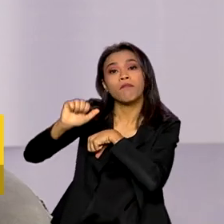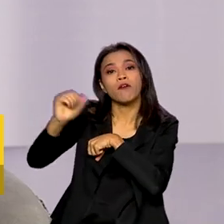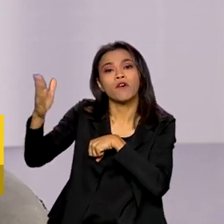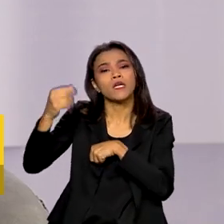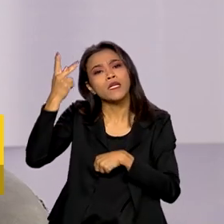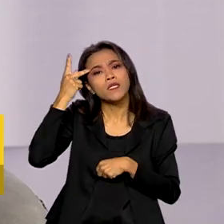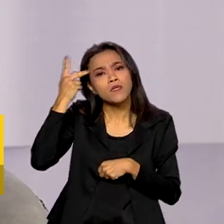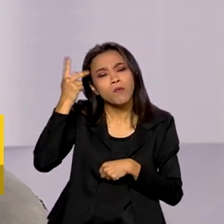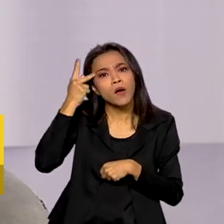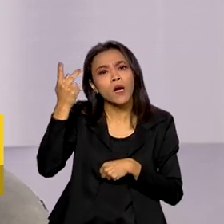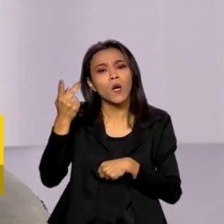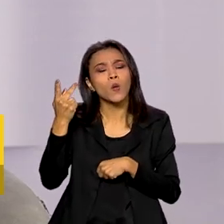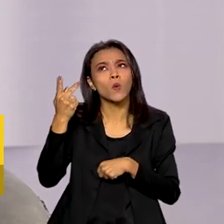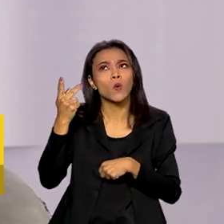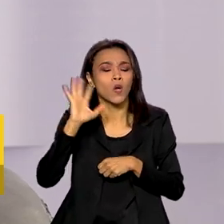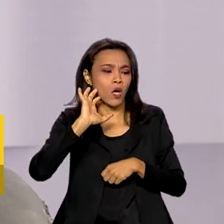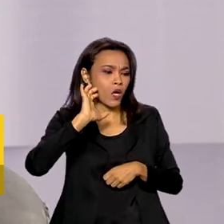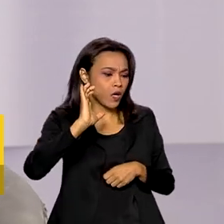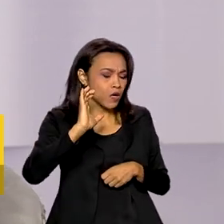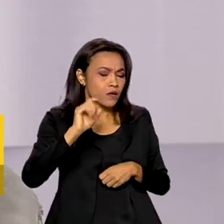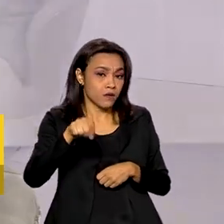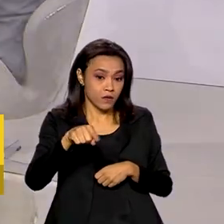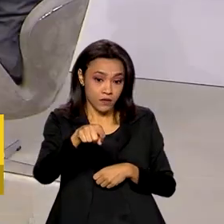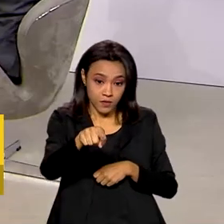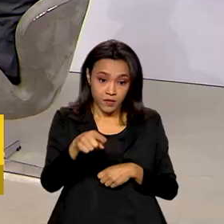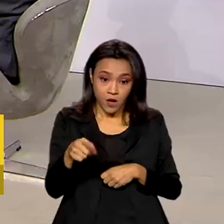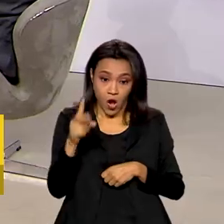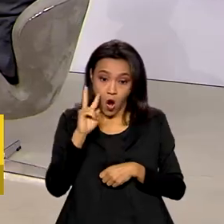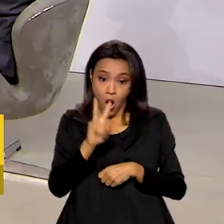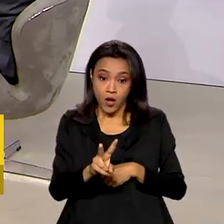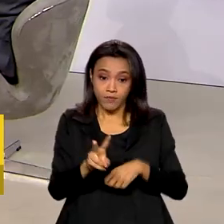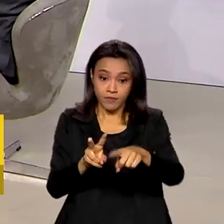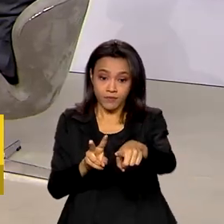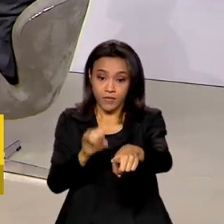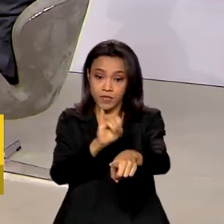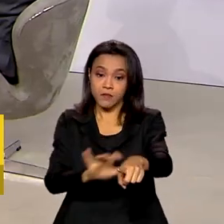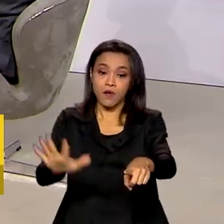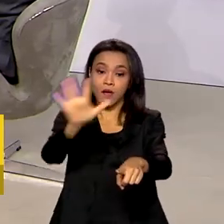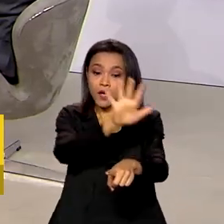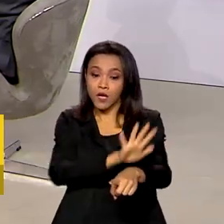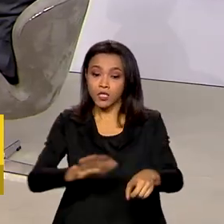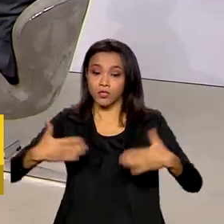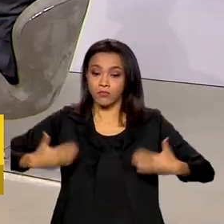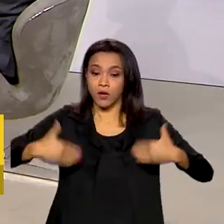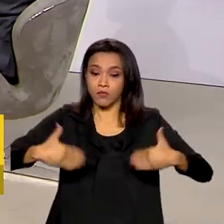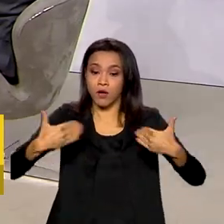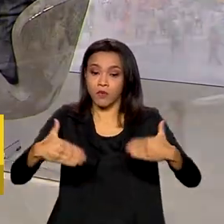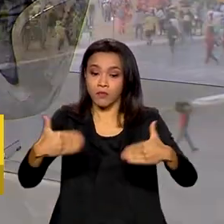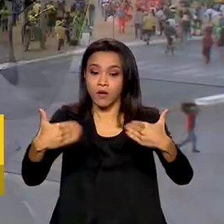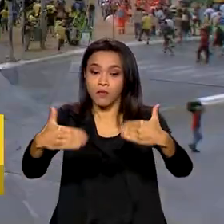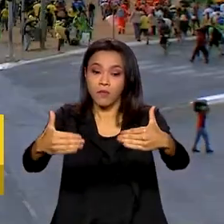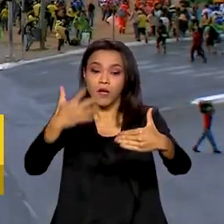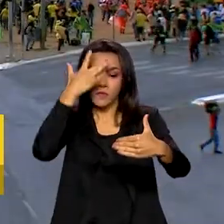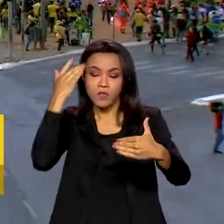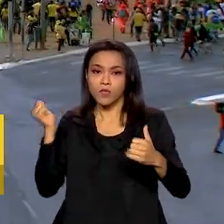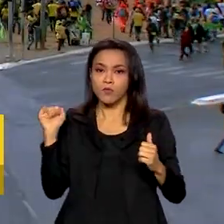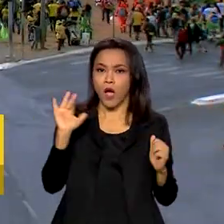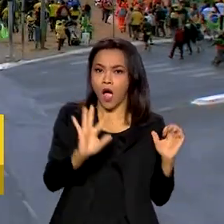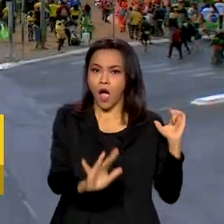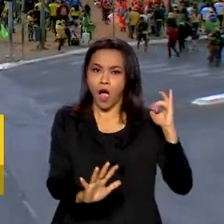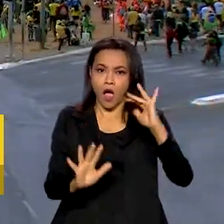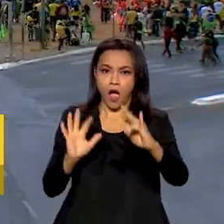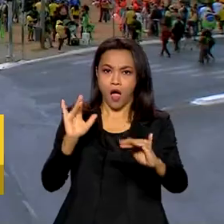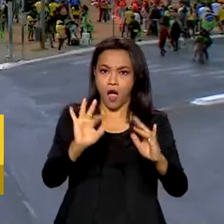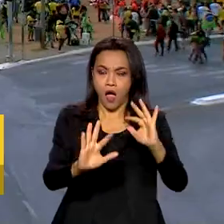Paulo, e quando a notícia chega ao Rio... Só dizendo aqui, são imagens ao vivo da Esplanada dos Ministérios, a população que vai chegando para acompanhar o desfile,